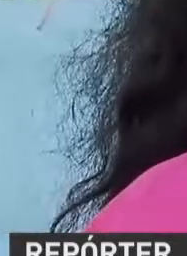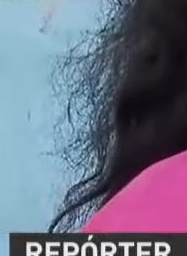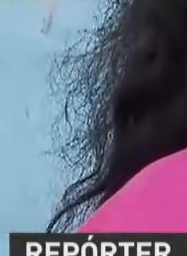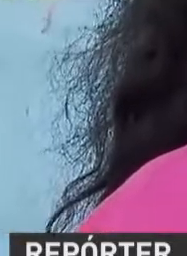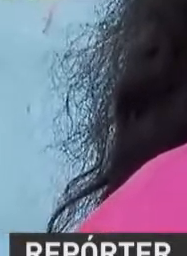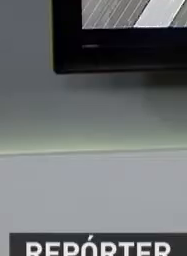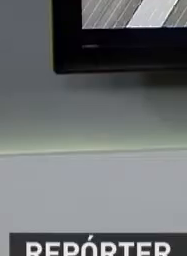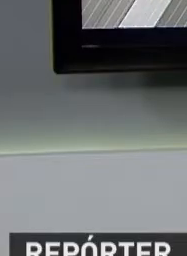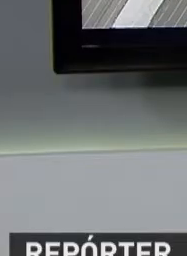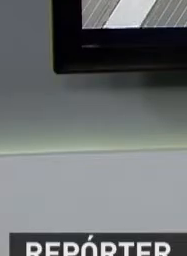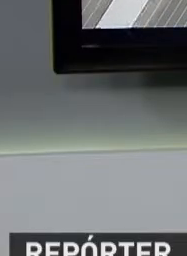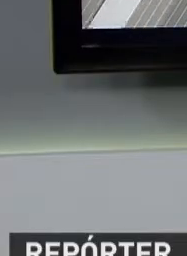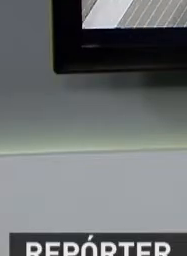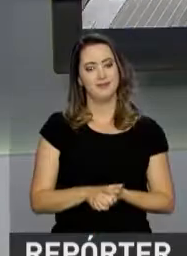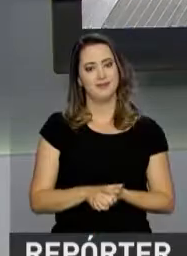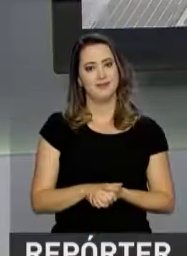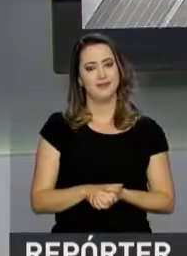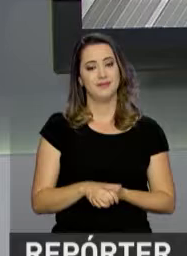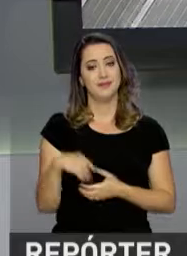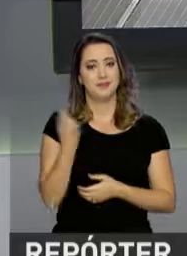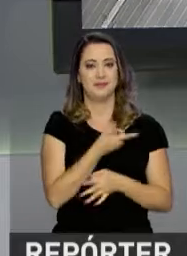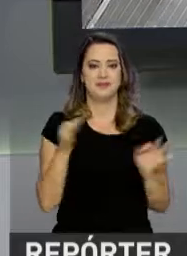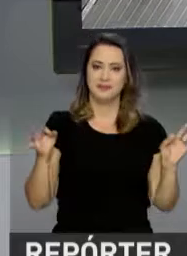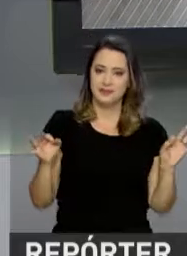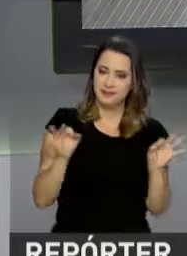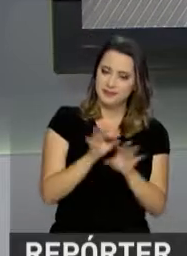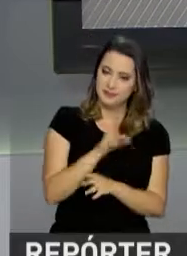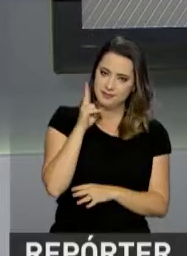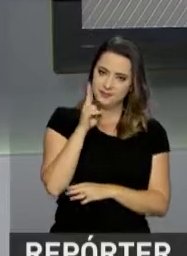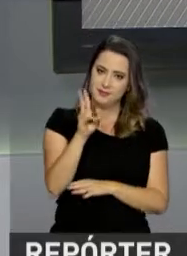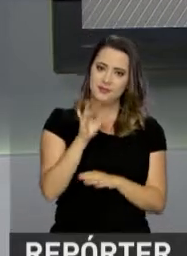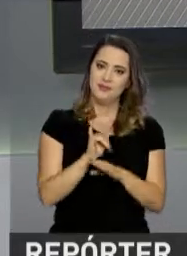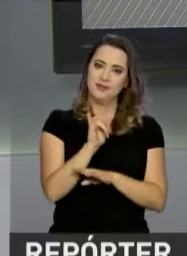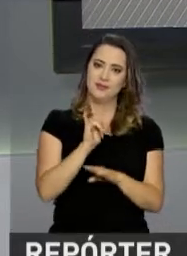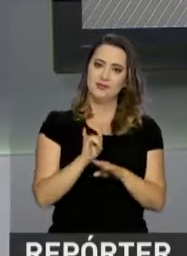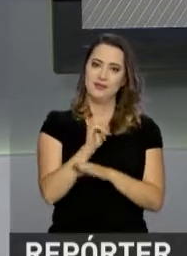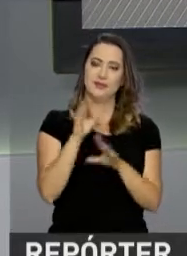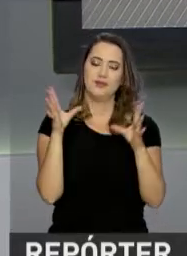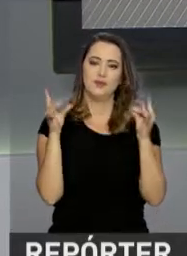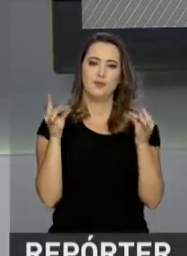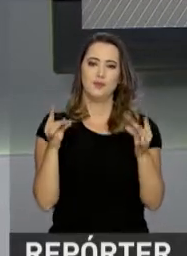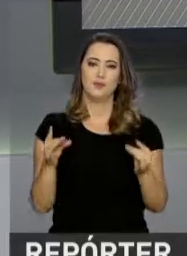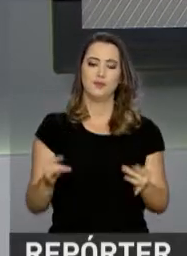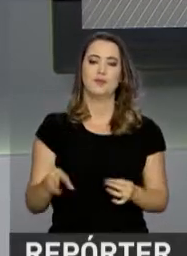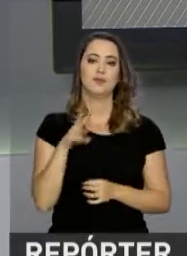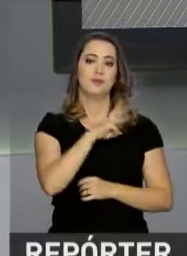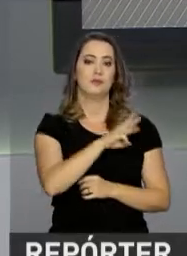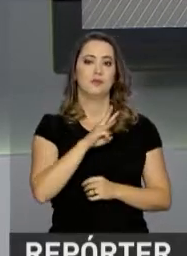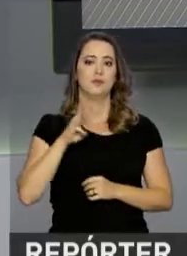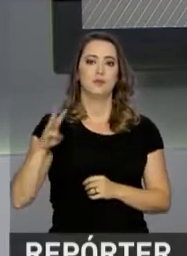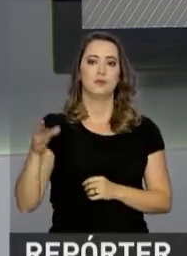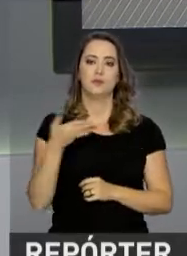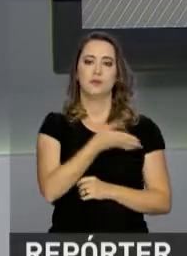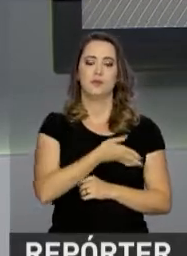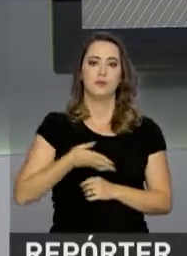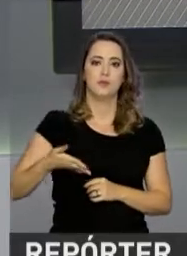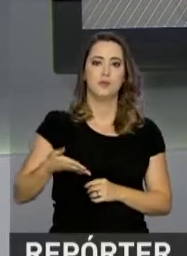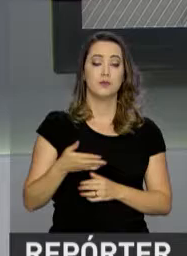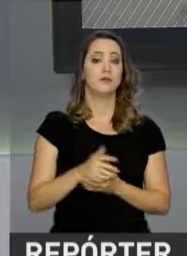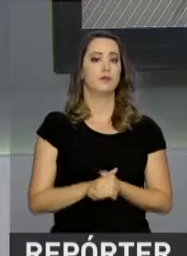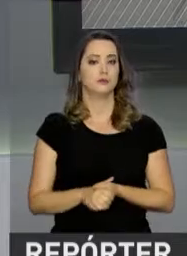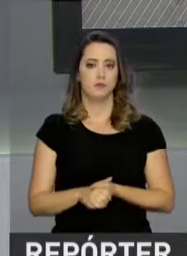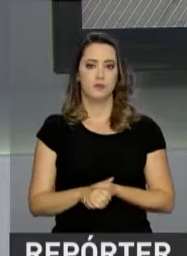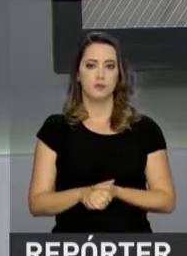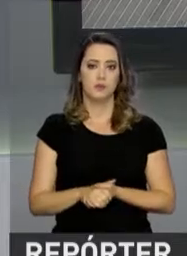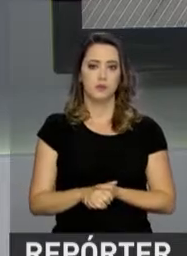Manaus. Nós ficamos por aqui. Você pode rever as reportagens no YouTube e toda a nossa programação também está na página